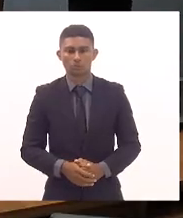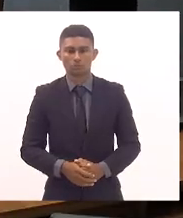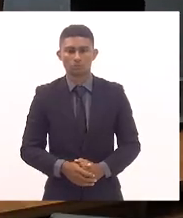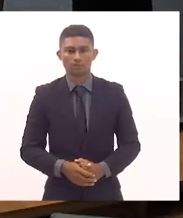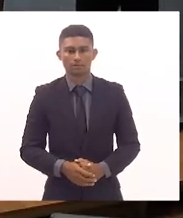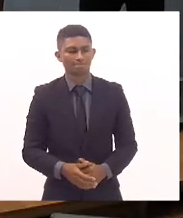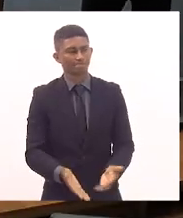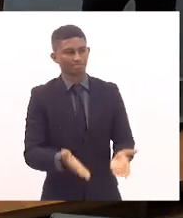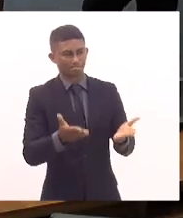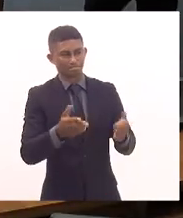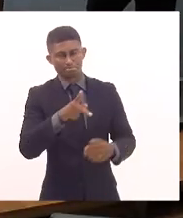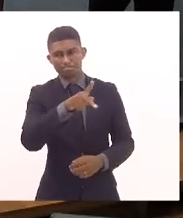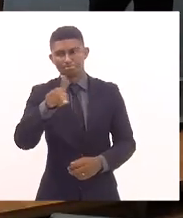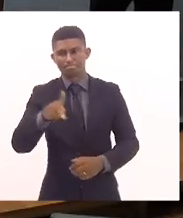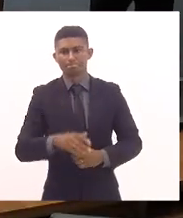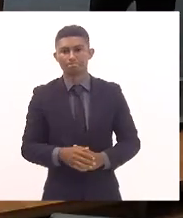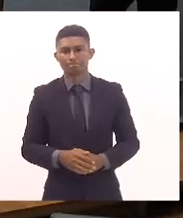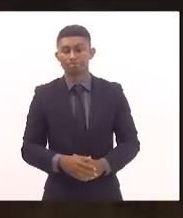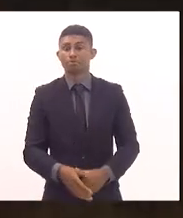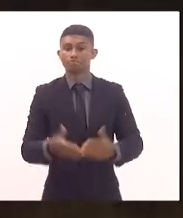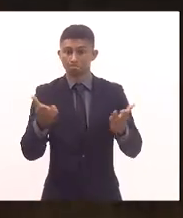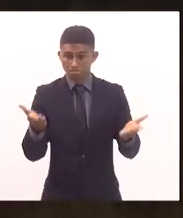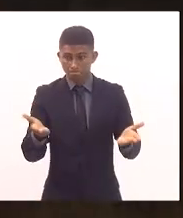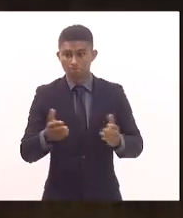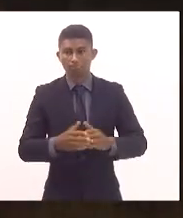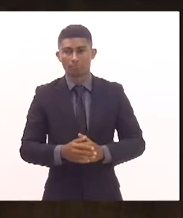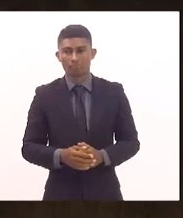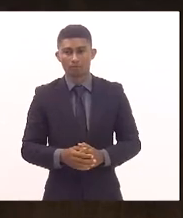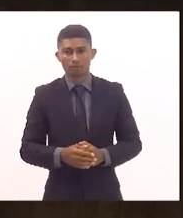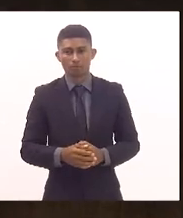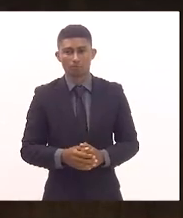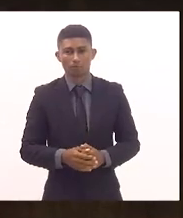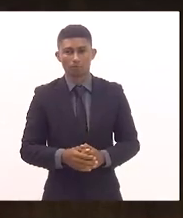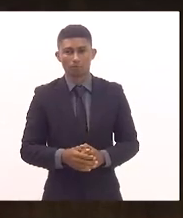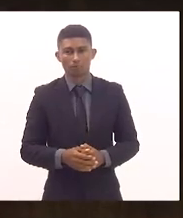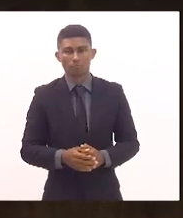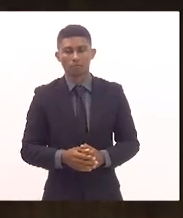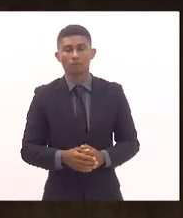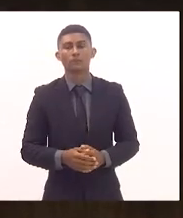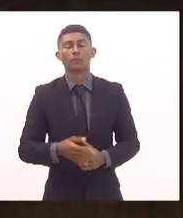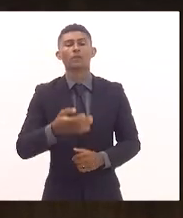Senhor presidente, no mérito, estou dando